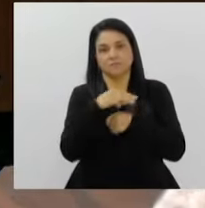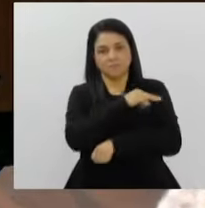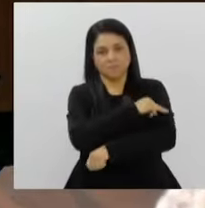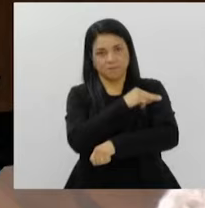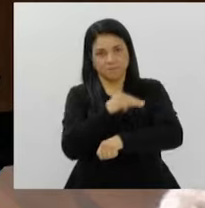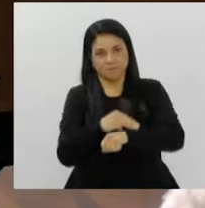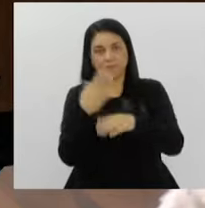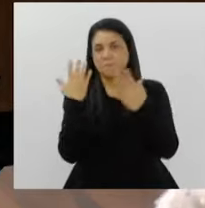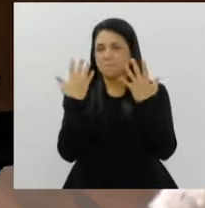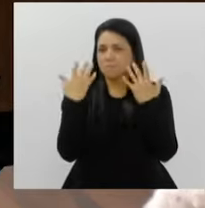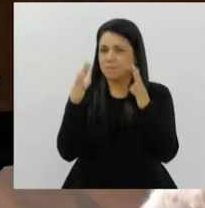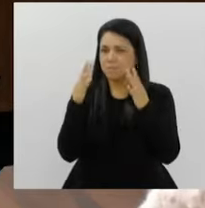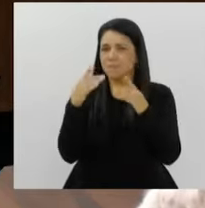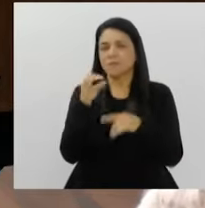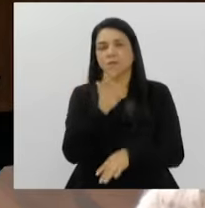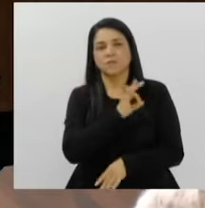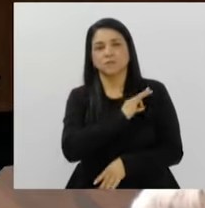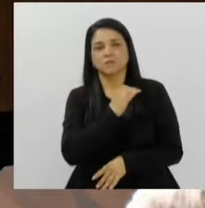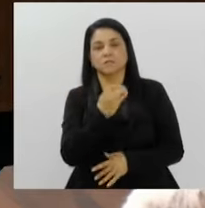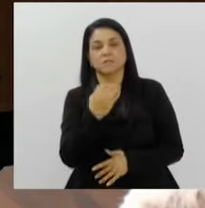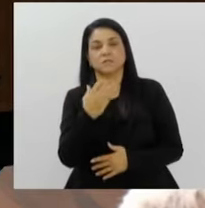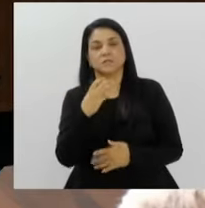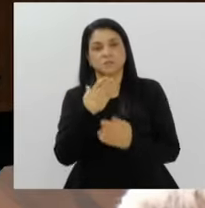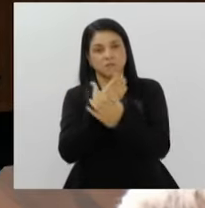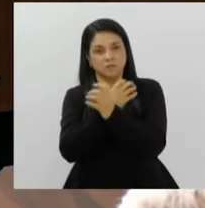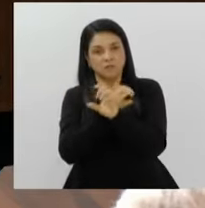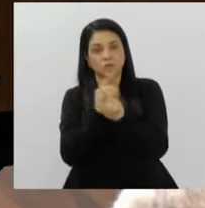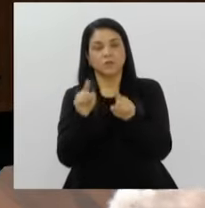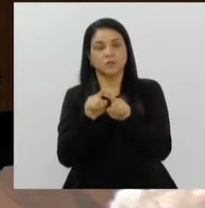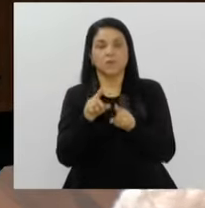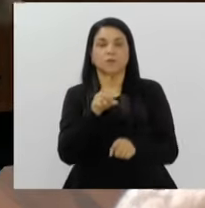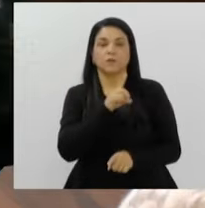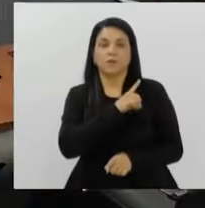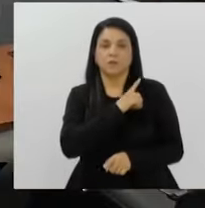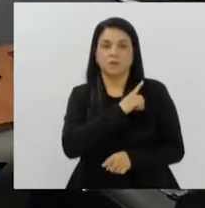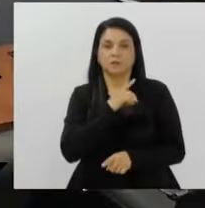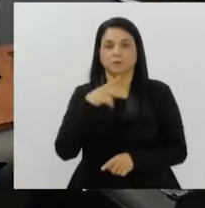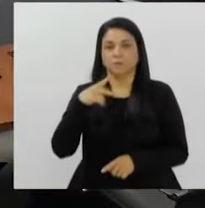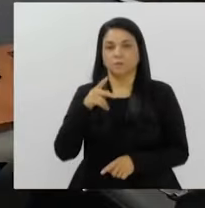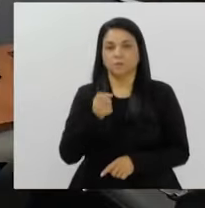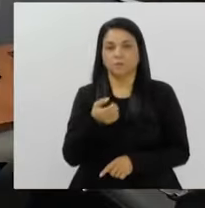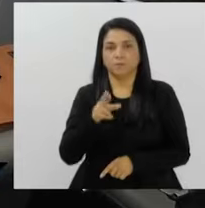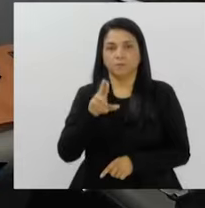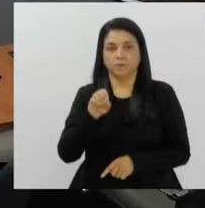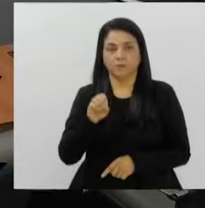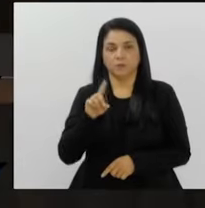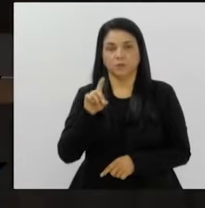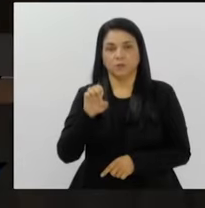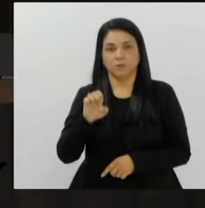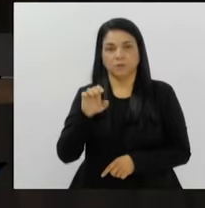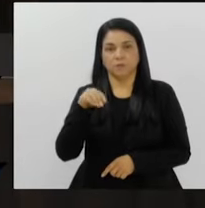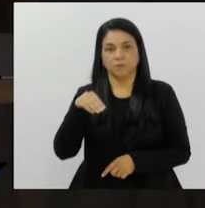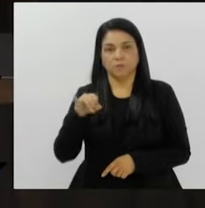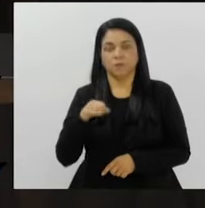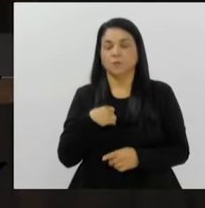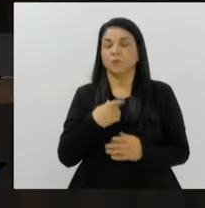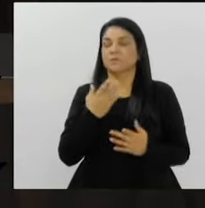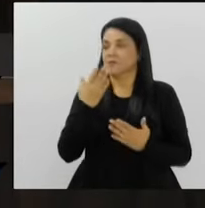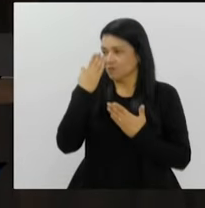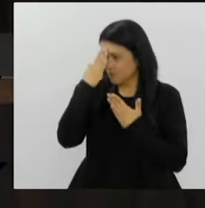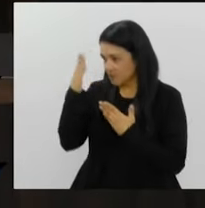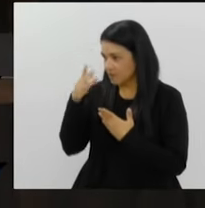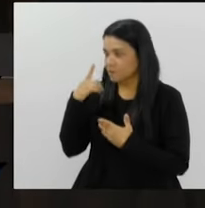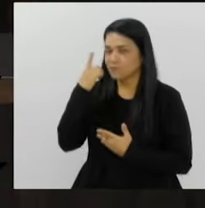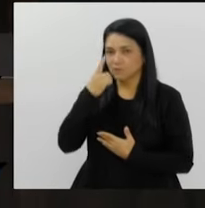à Polícia Civil, parabéns, delegado Pedro Emílio e toda a sua equipe. Pela ordem. Obrigado, deputado Chico Machado. Deputado